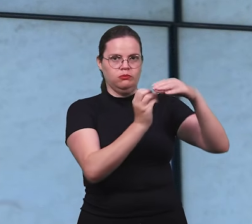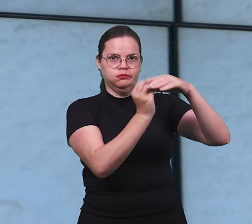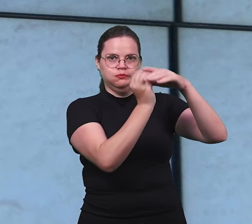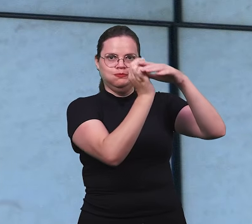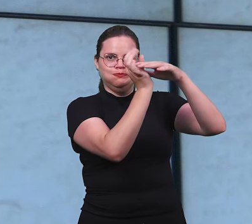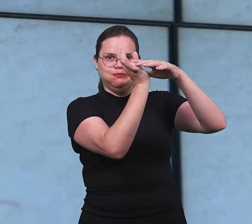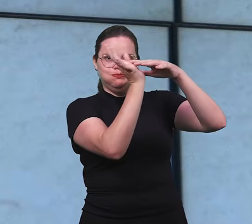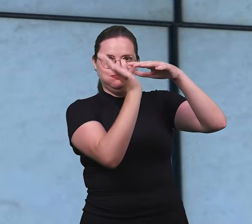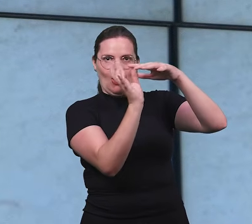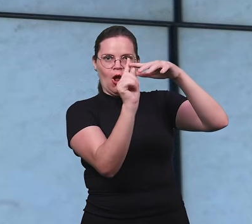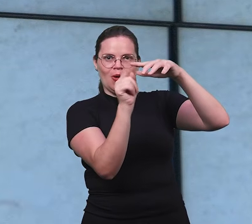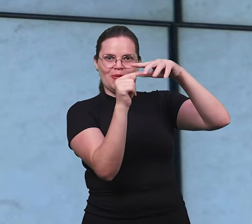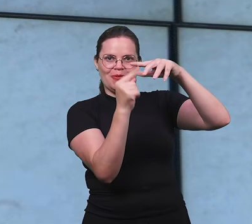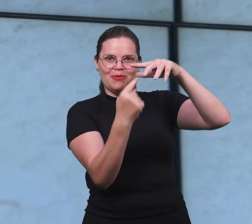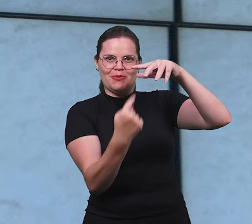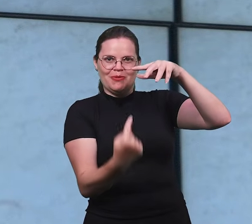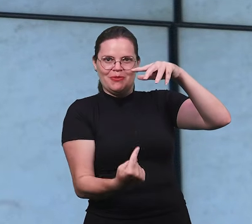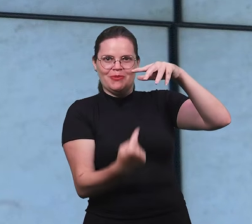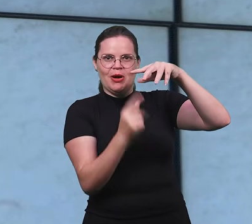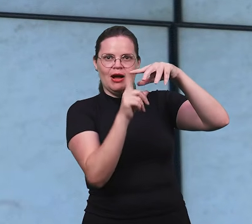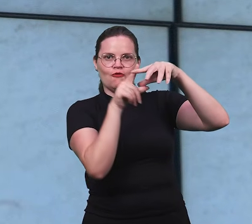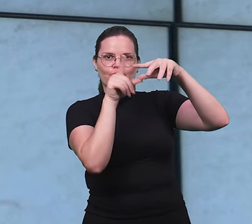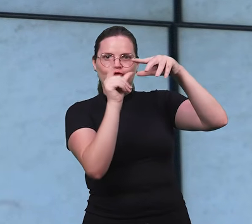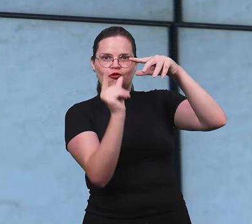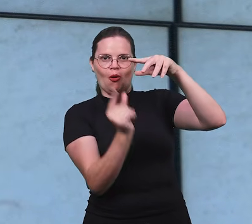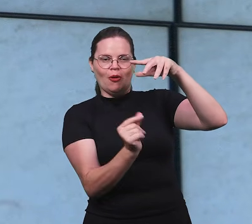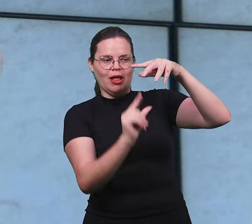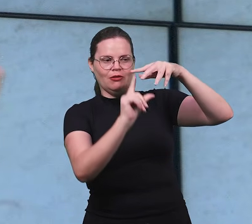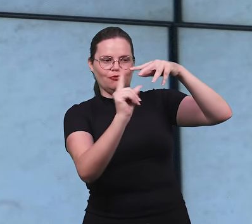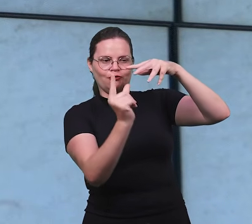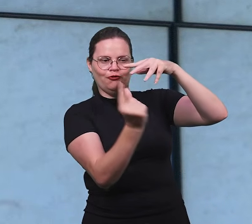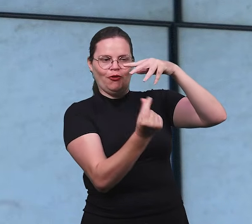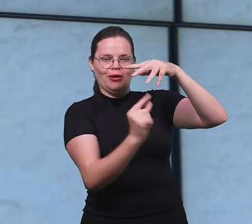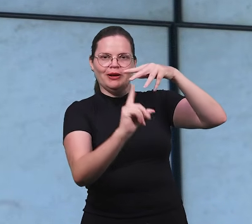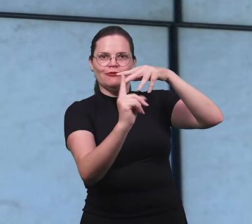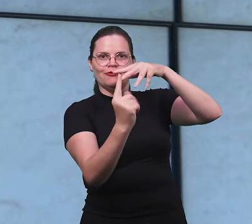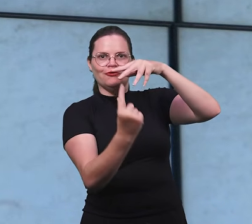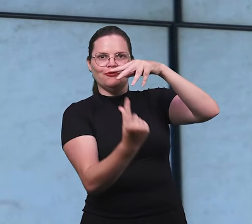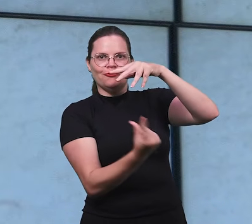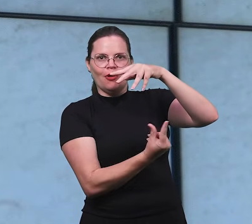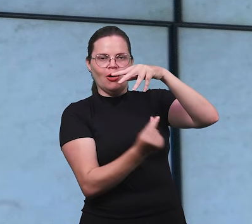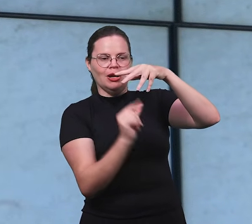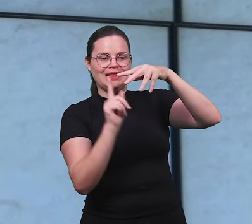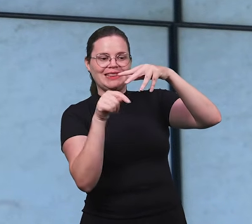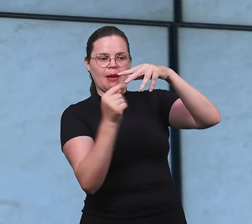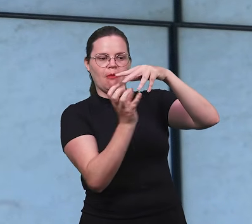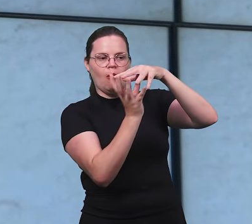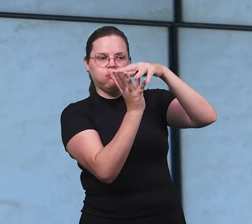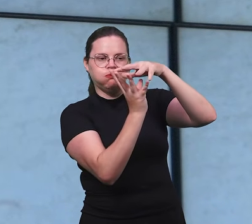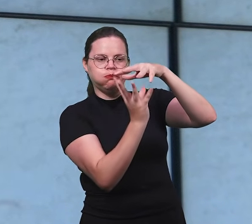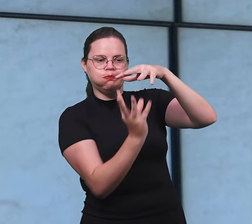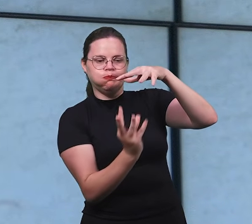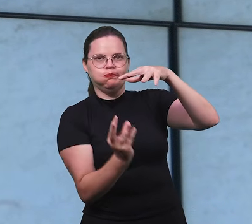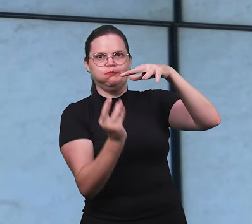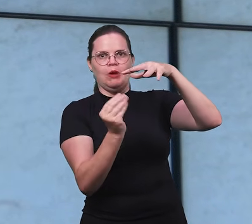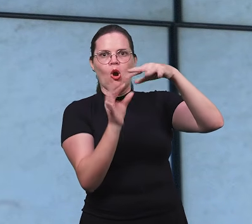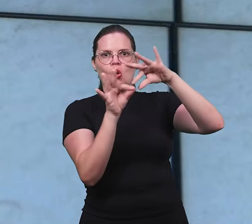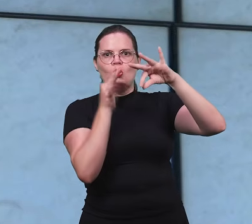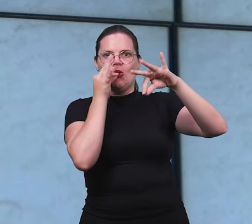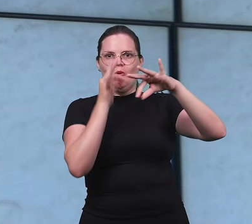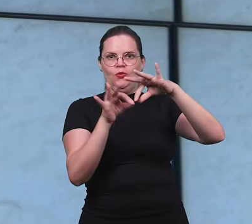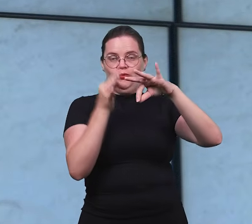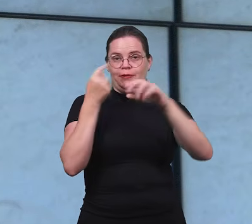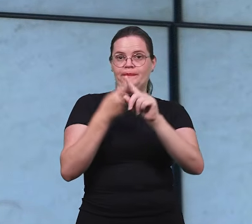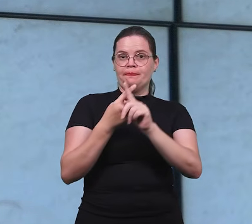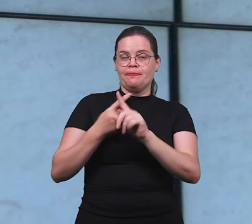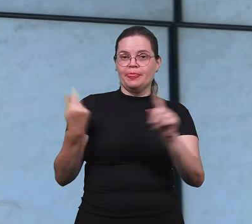e as folhas vêm as folhagens, né? Isso tudo tem que ser observado. E o detalhe, uma vinha bem tratada, ou